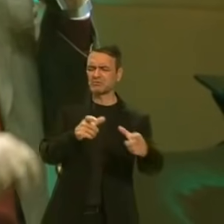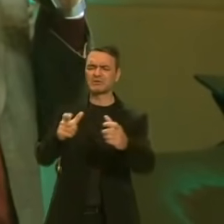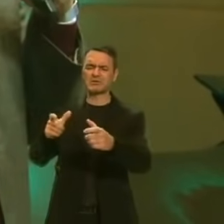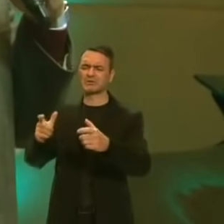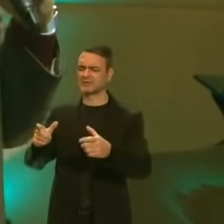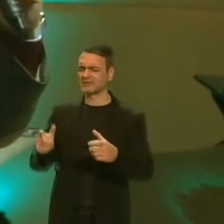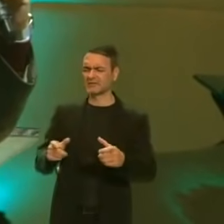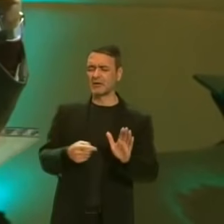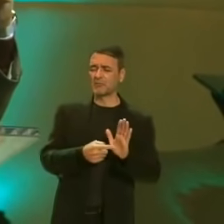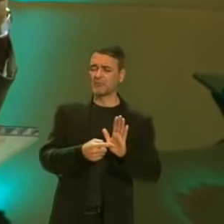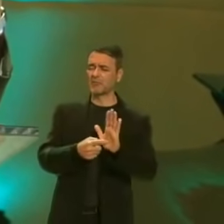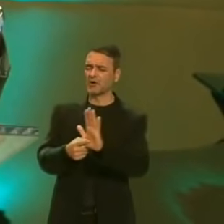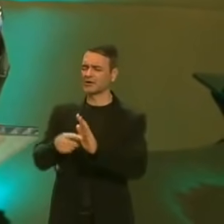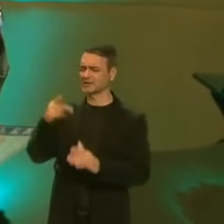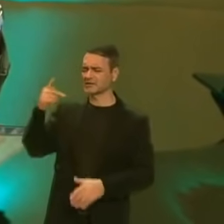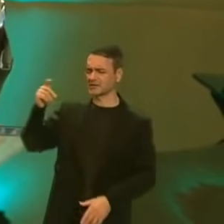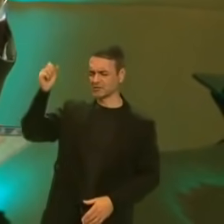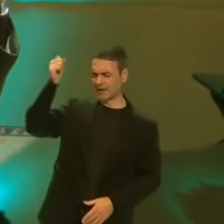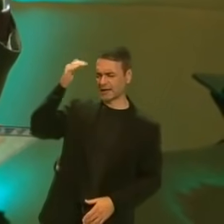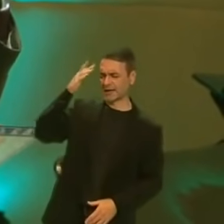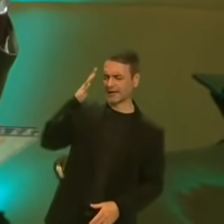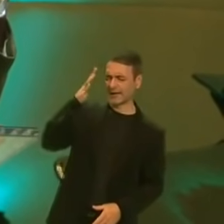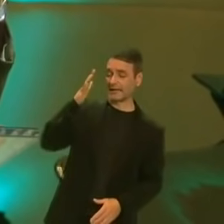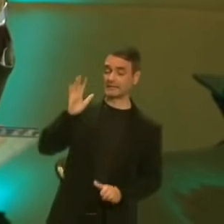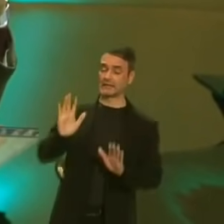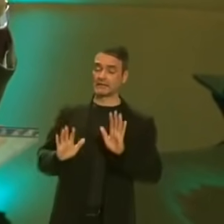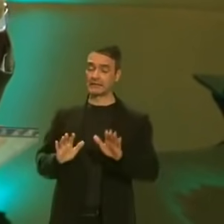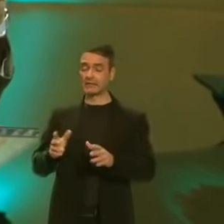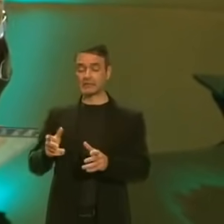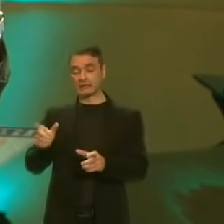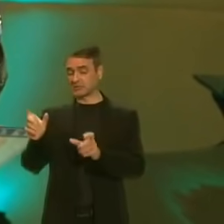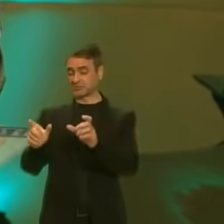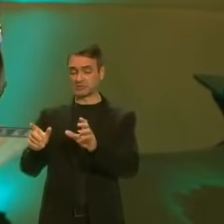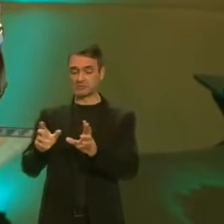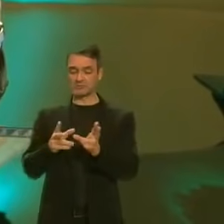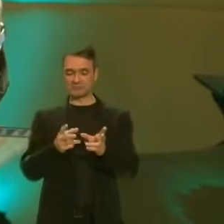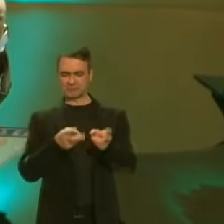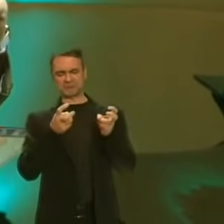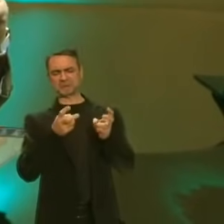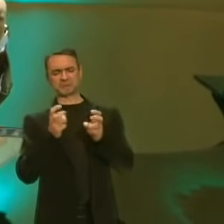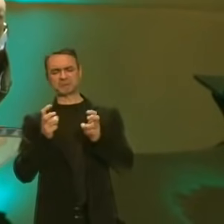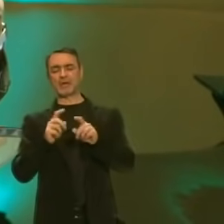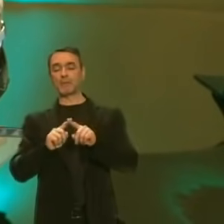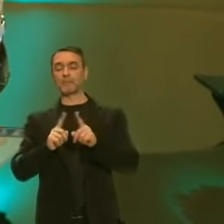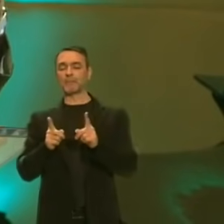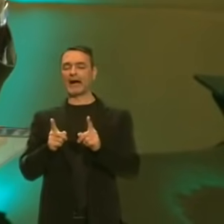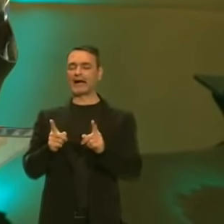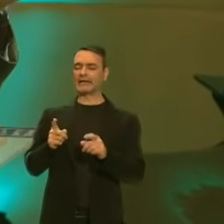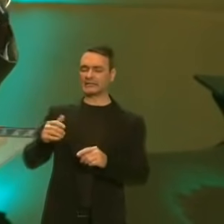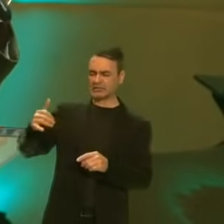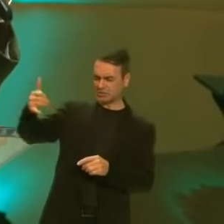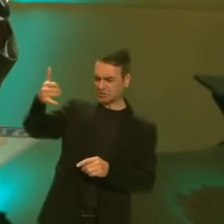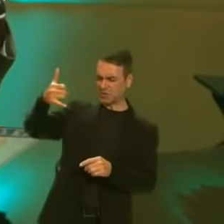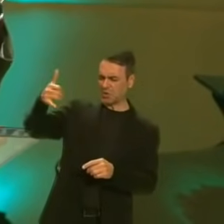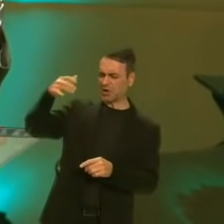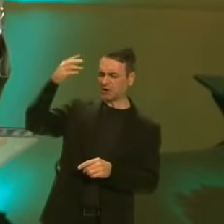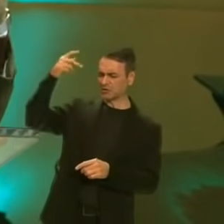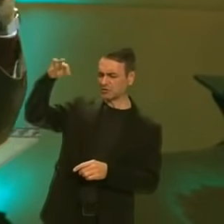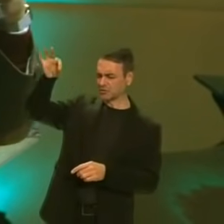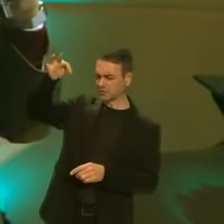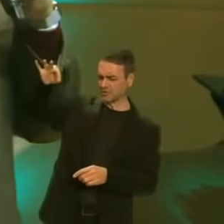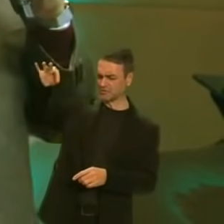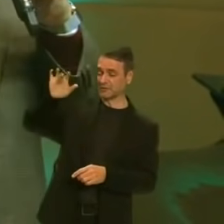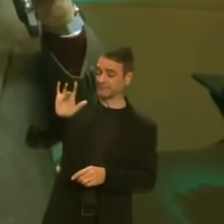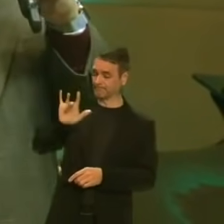tua graça. Talvez eles não enxerguem, mas a gordura do óleo do Espírito Santo vão